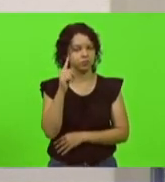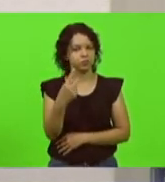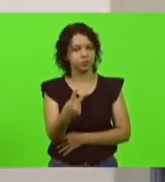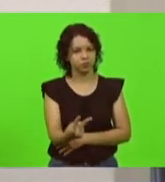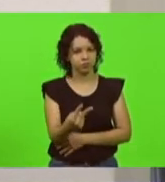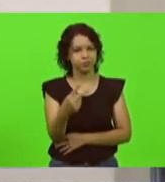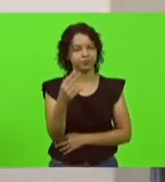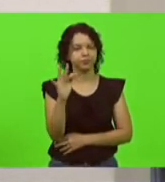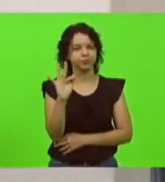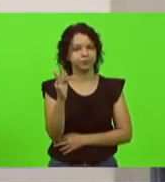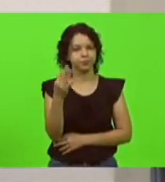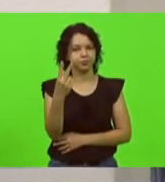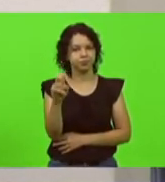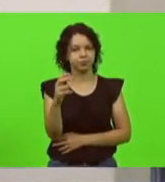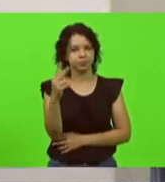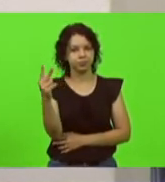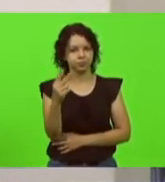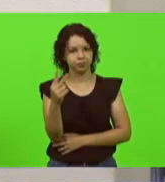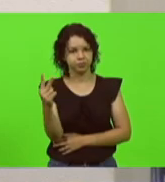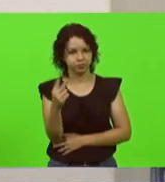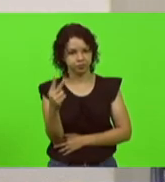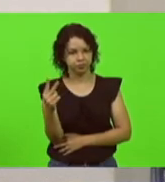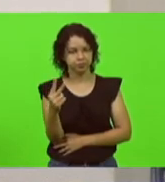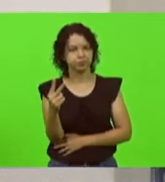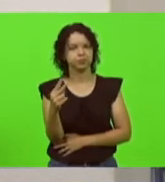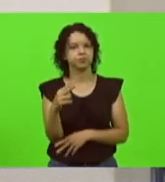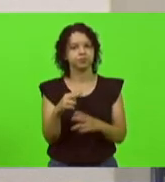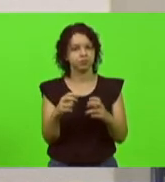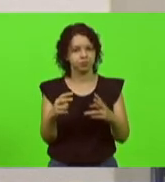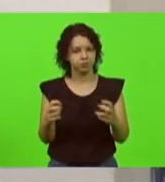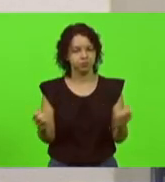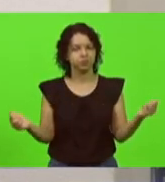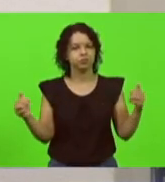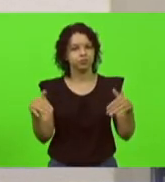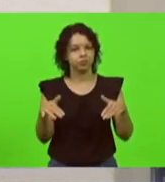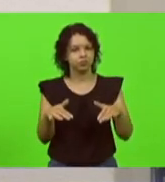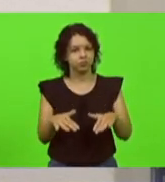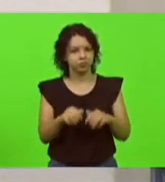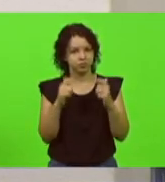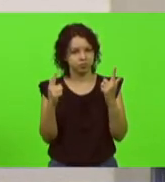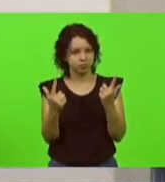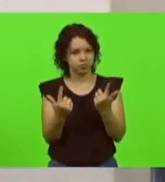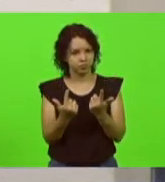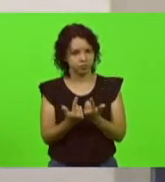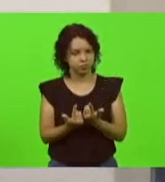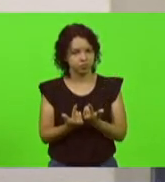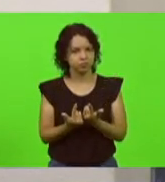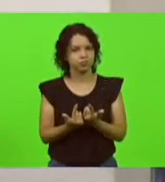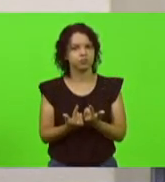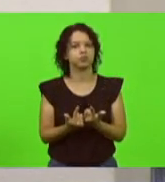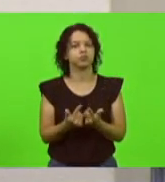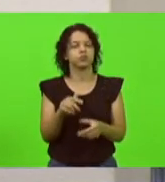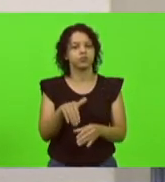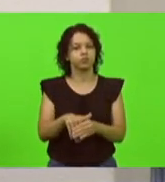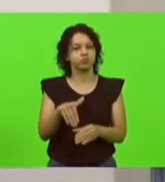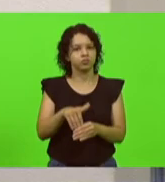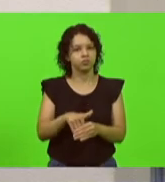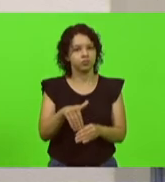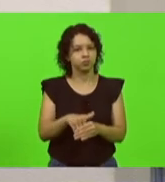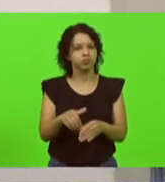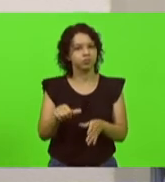nesta cidade de Florianópolis, reuniu-se a Assembleia Legislativa em sessão preparatória para eleição ao cargo de primeiro